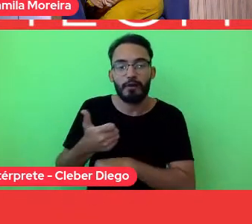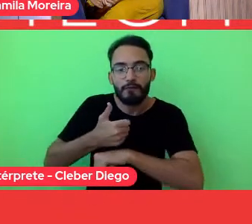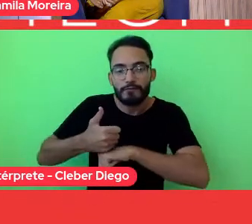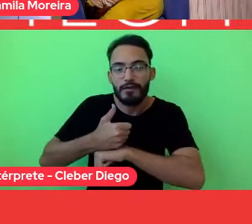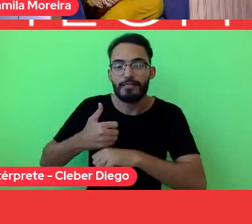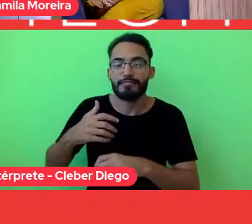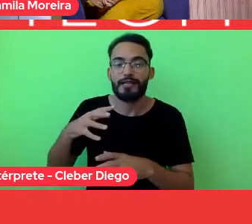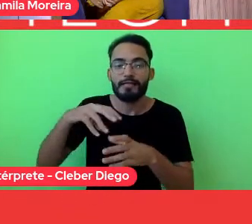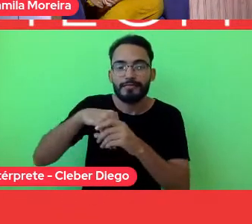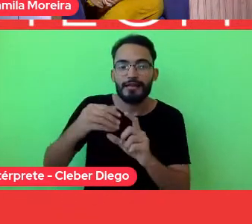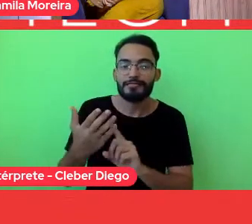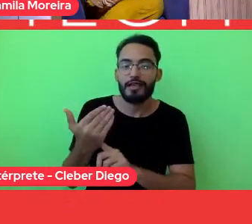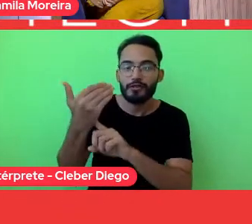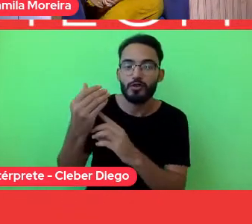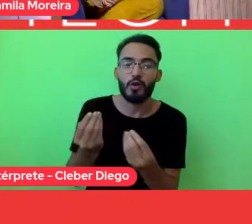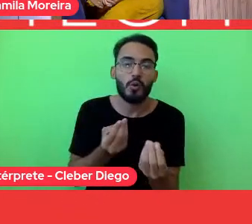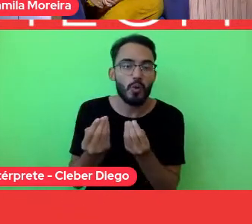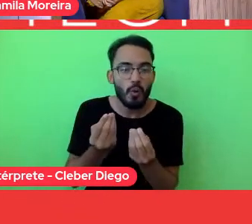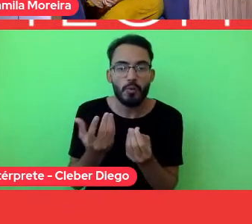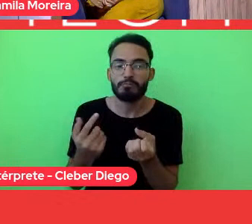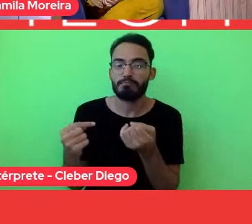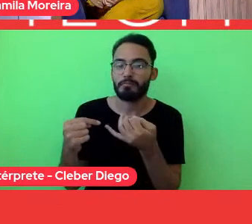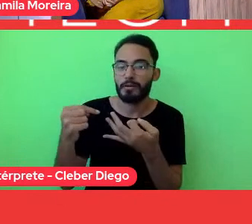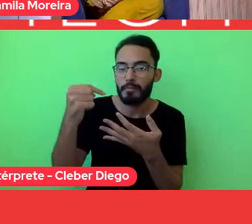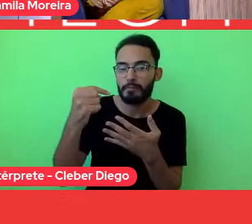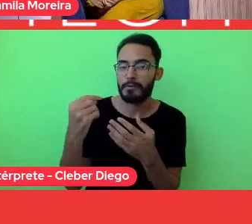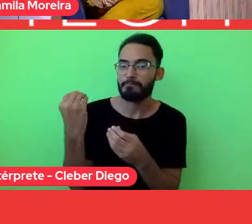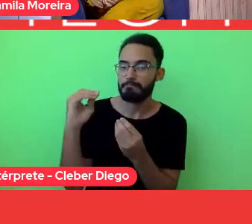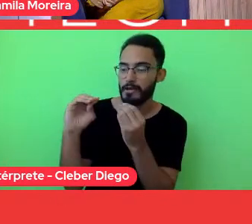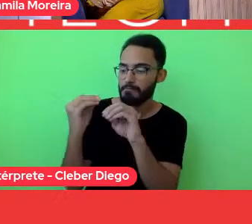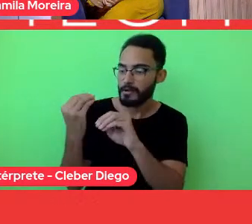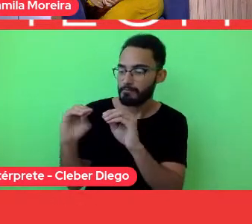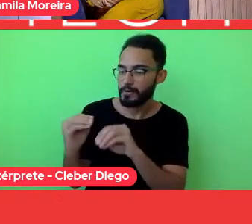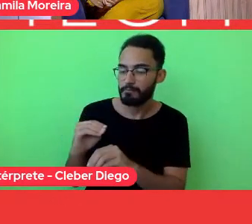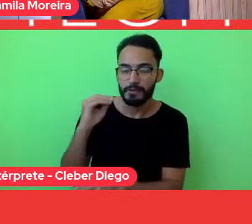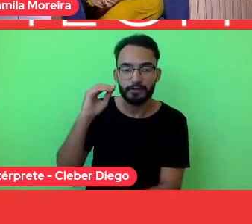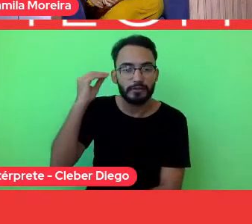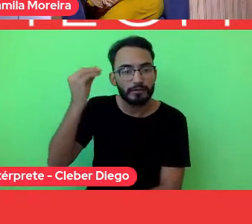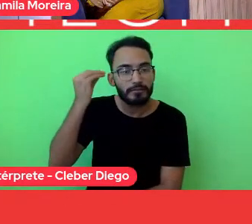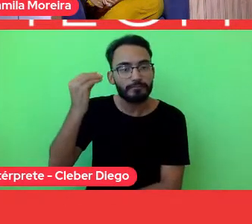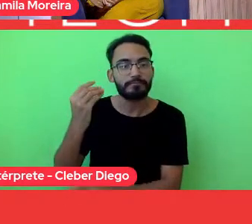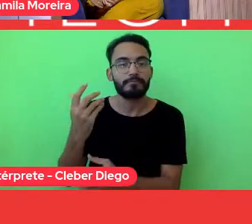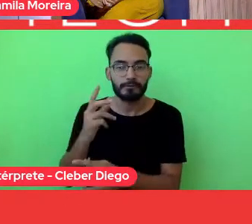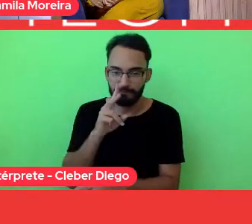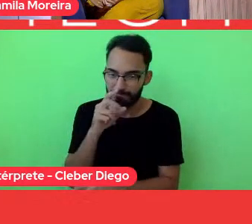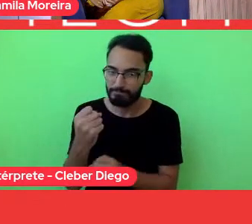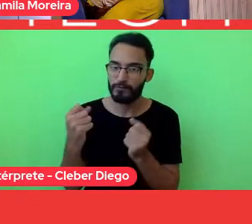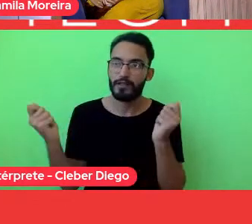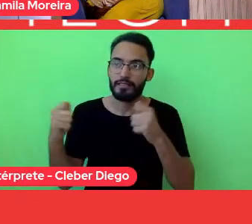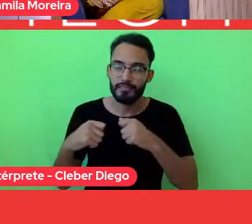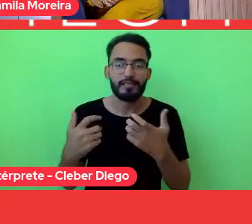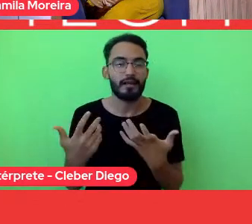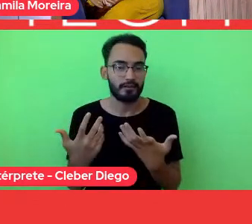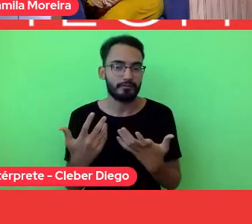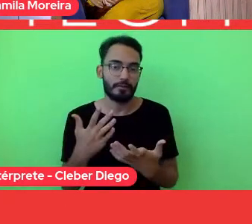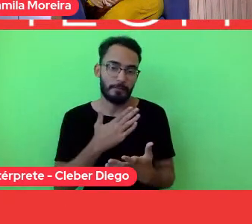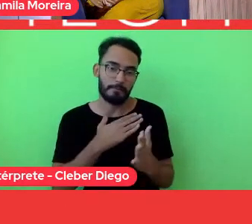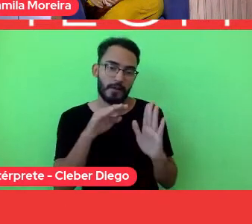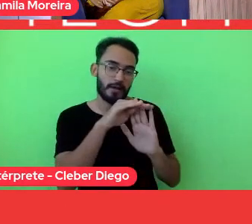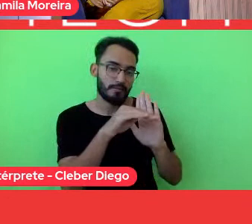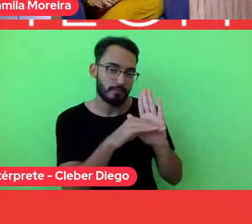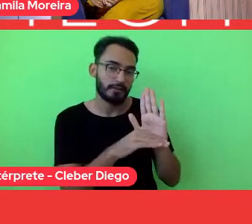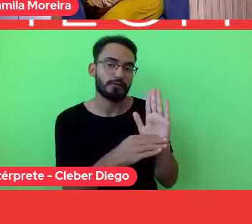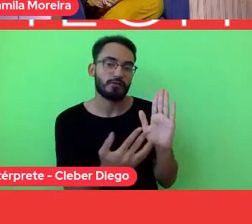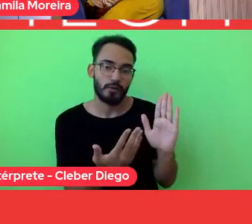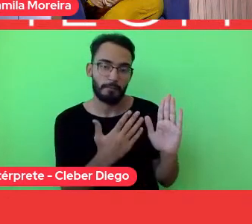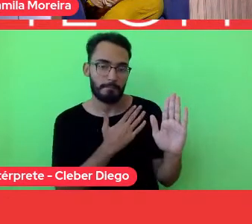área da tecnologia, trazendo todos esses marcadores comigo, mas potencializando todos eles com o meu repertório, o